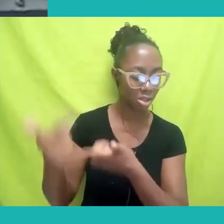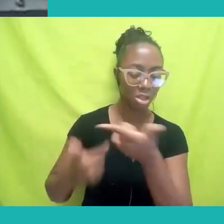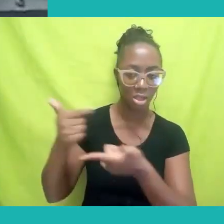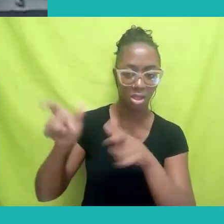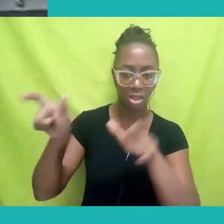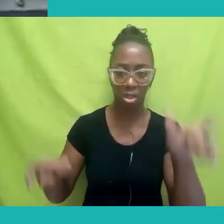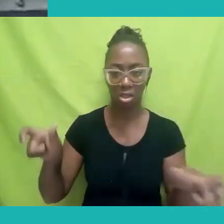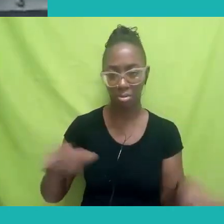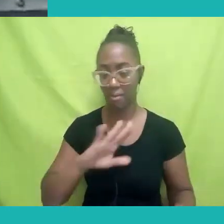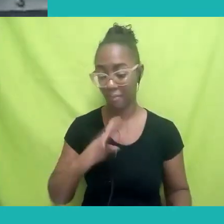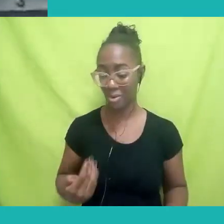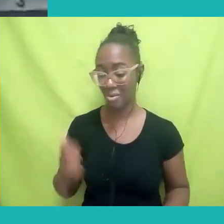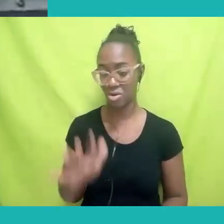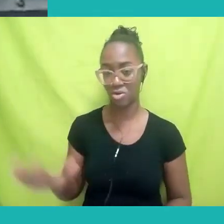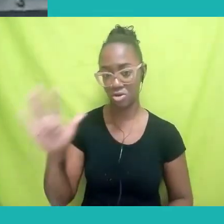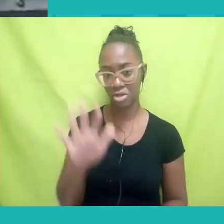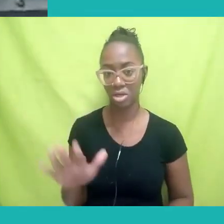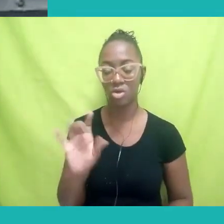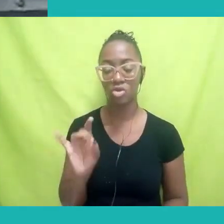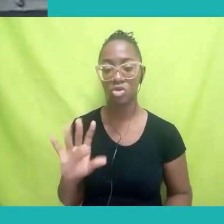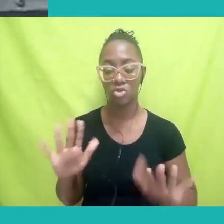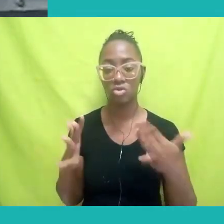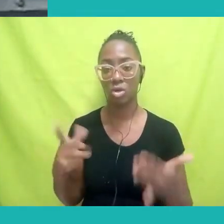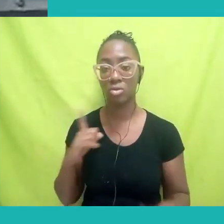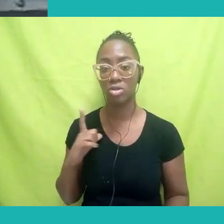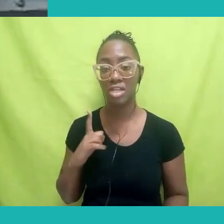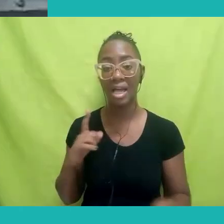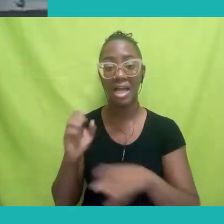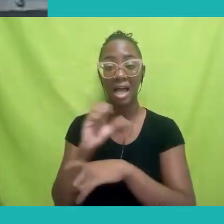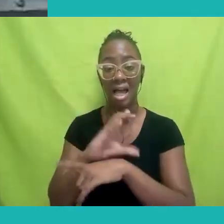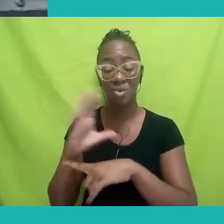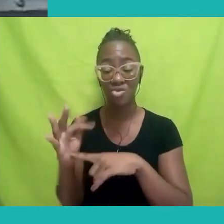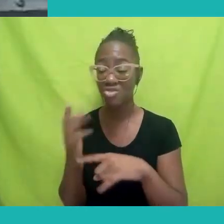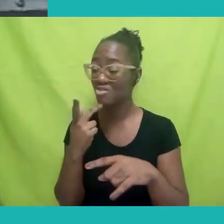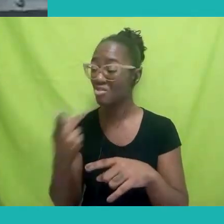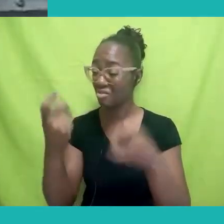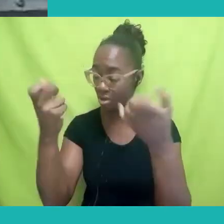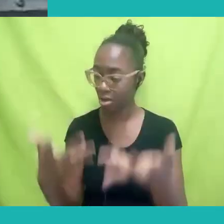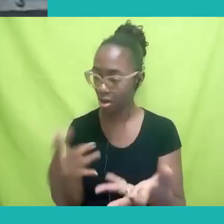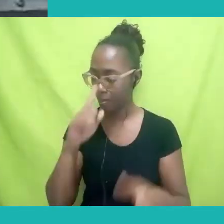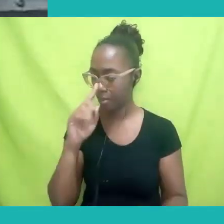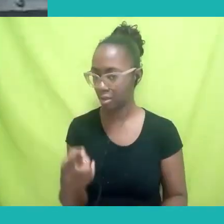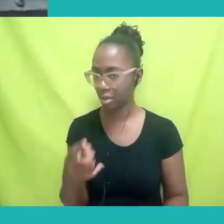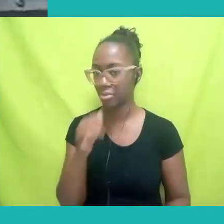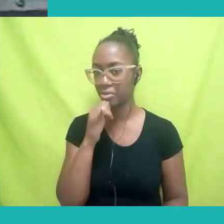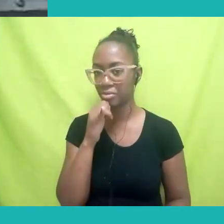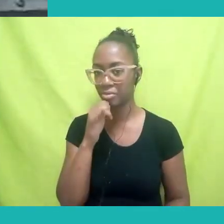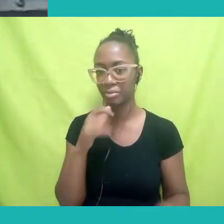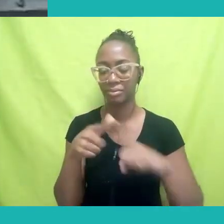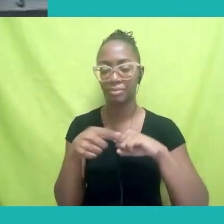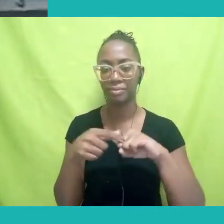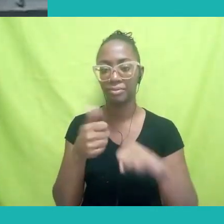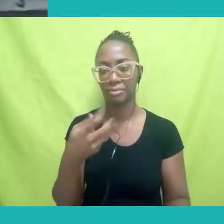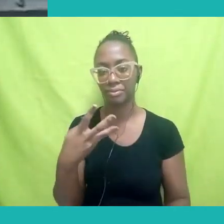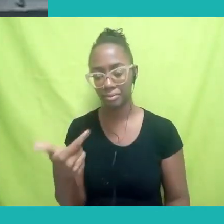públicos em geral apenas quando a Constituição assim determinar, como por exemplo no artigo 142,